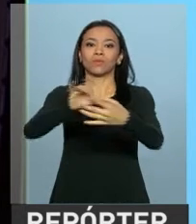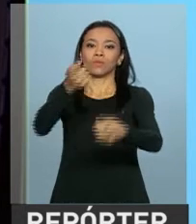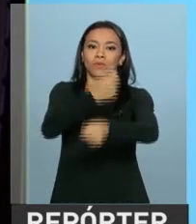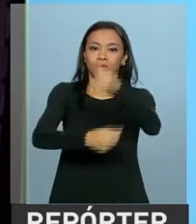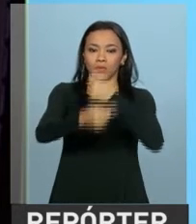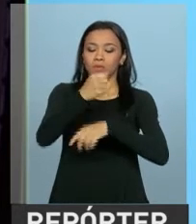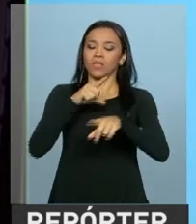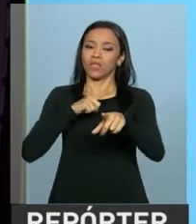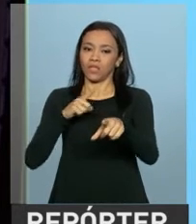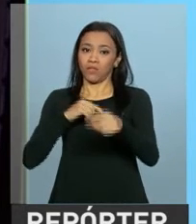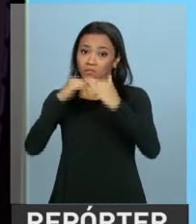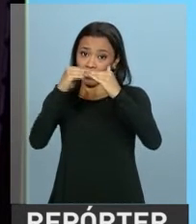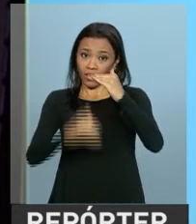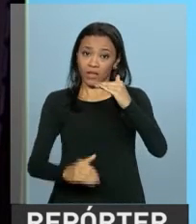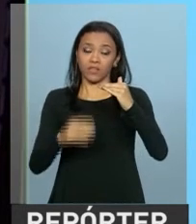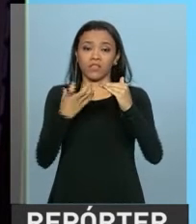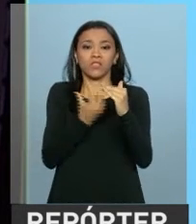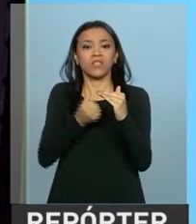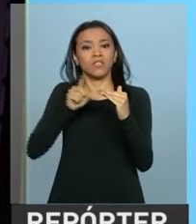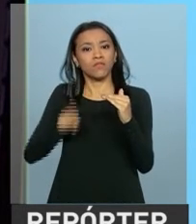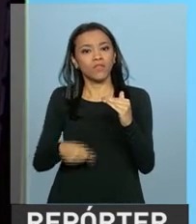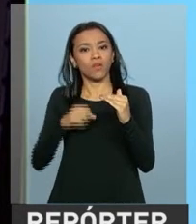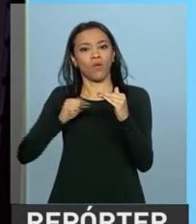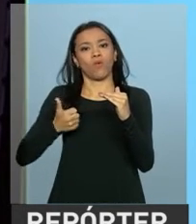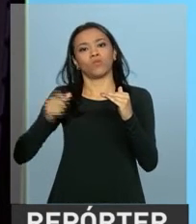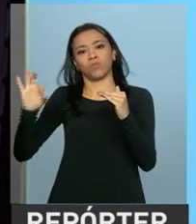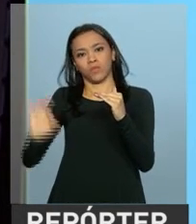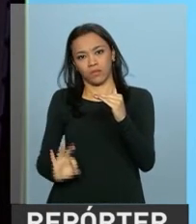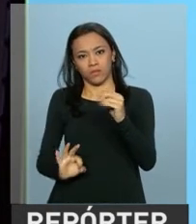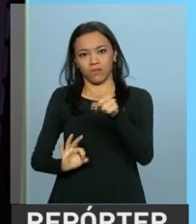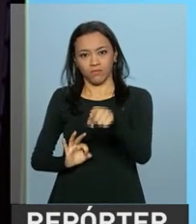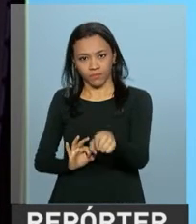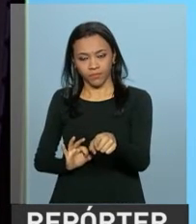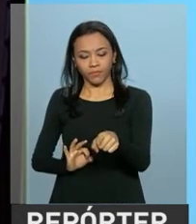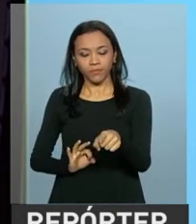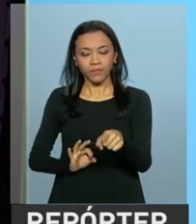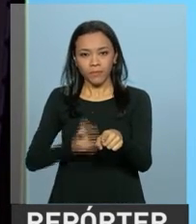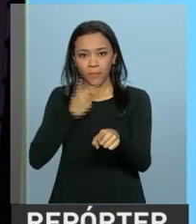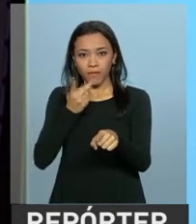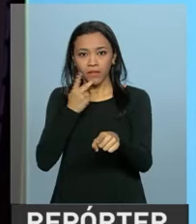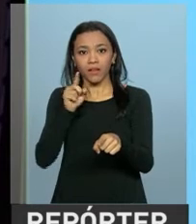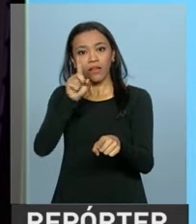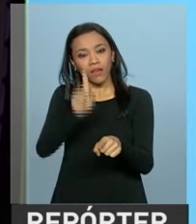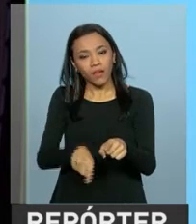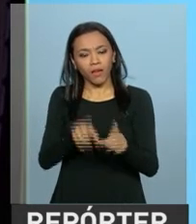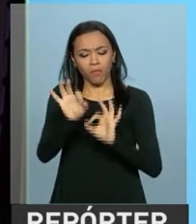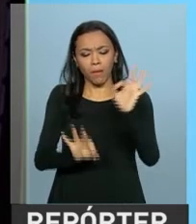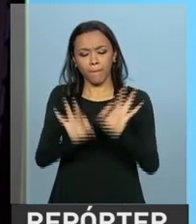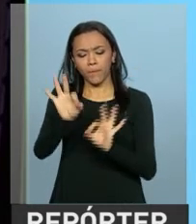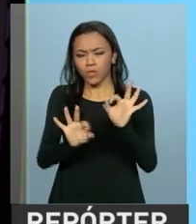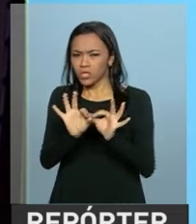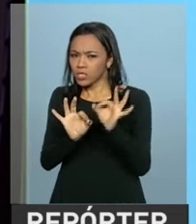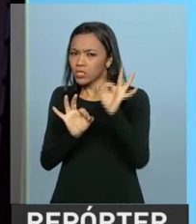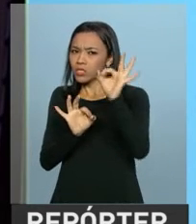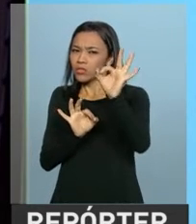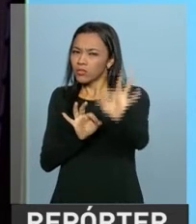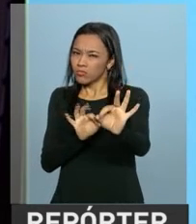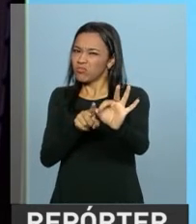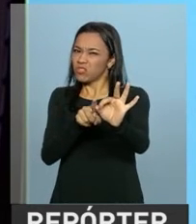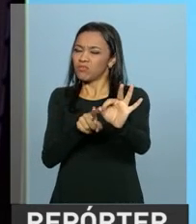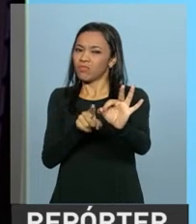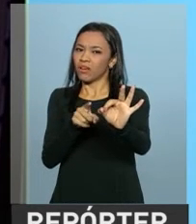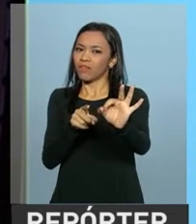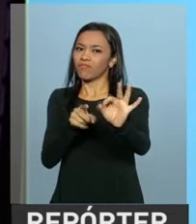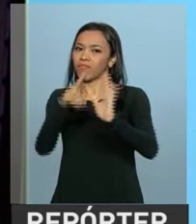de 11,6%, vindo de uma projeção de queda de 13% no relatório